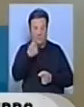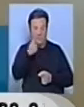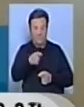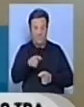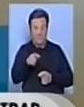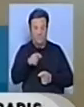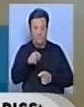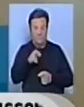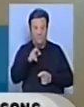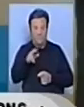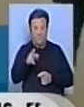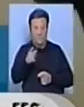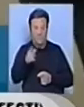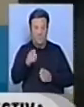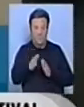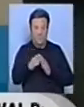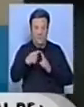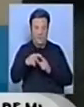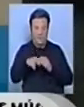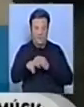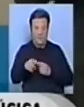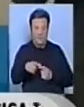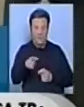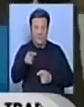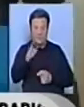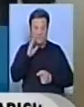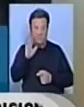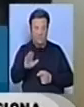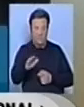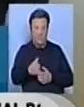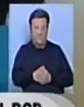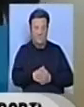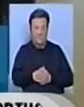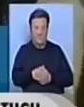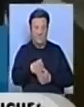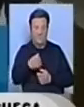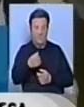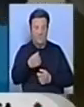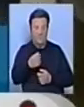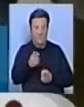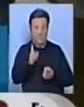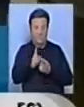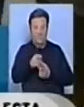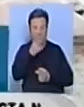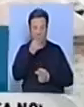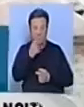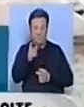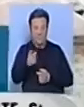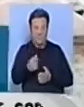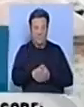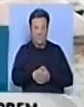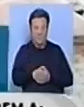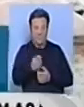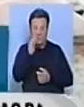Depois ele foi ter a uma igreja onde ele ficou lá a falar com